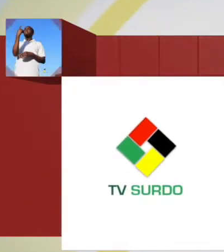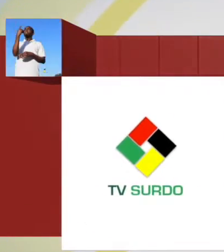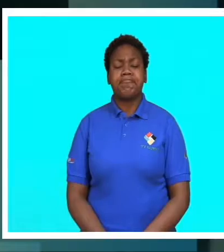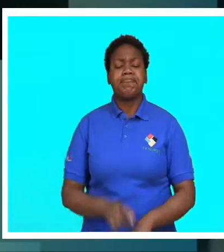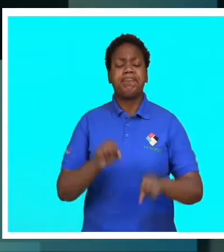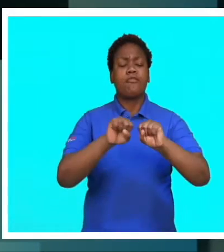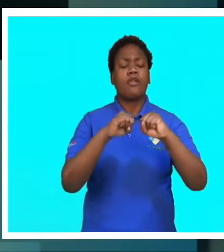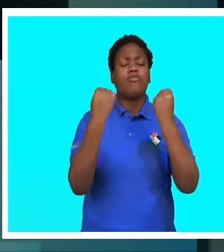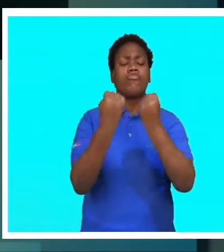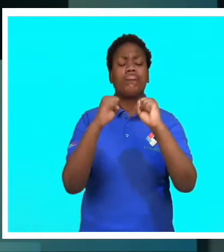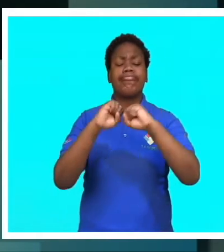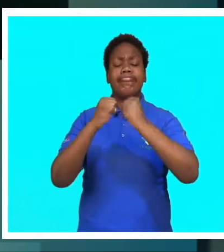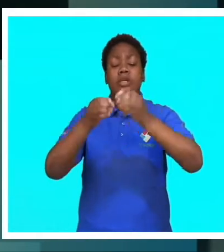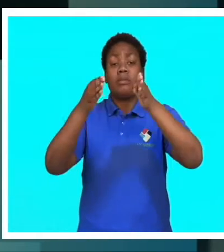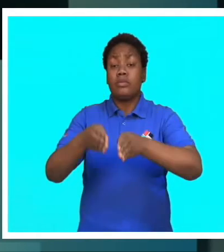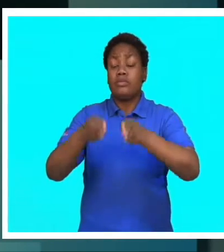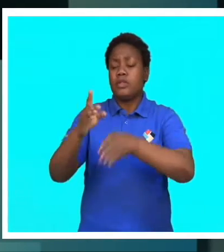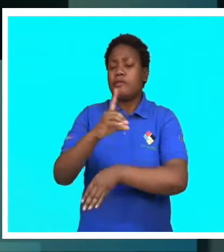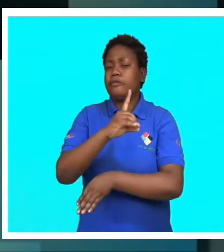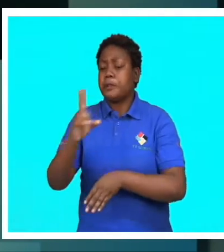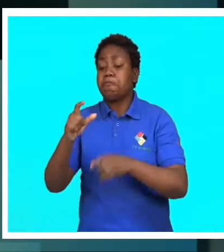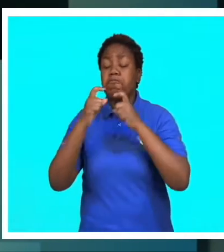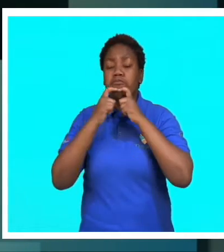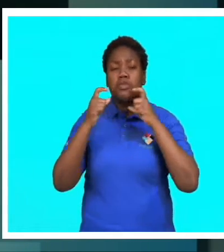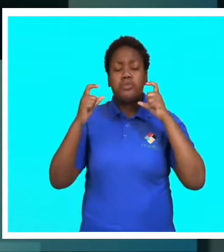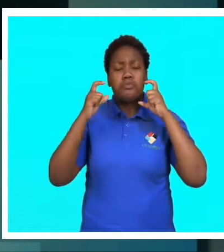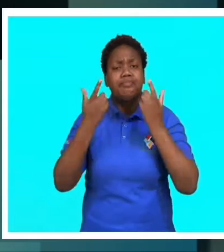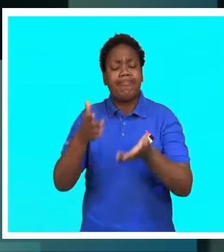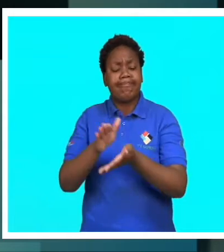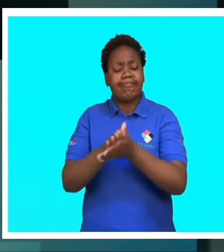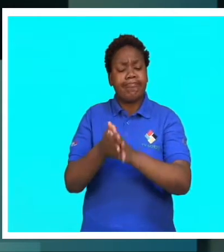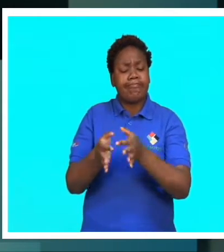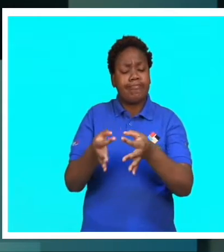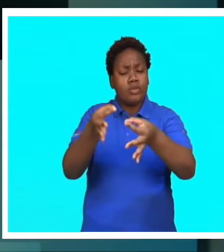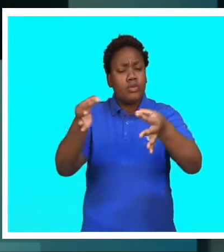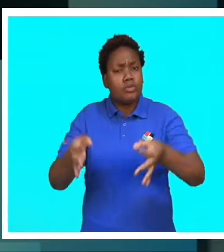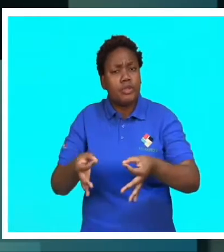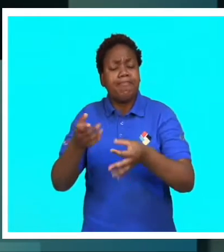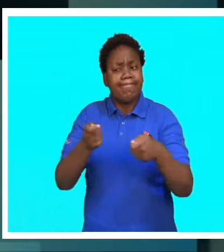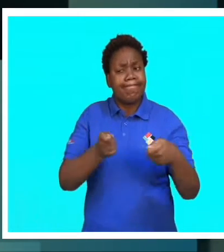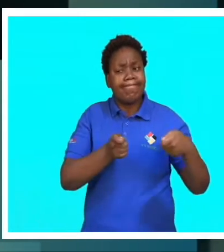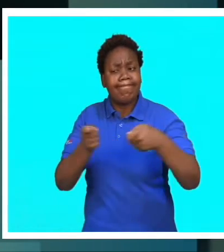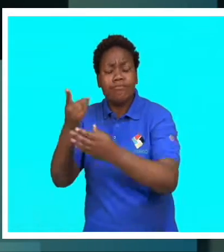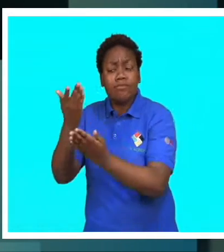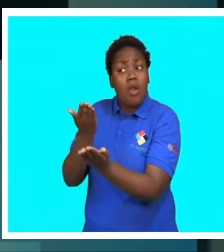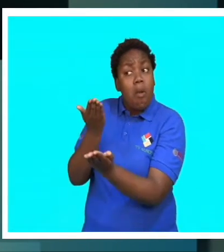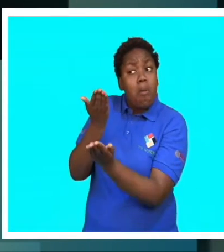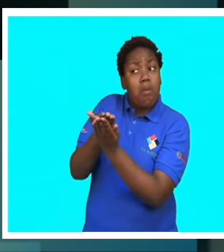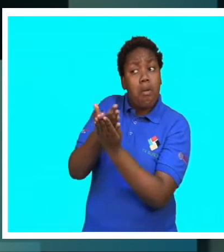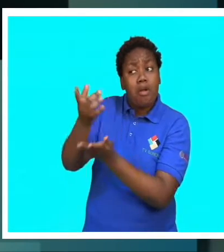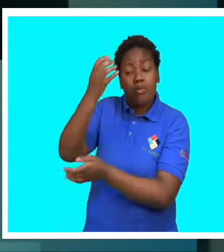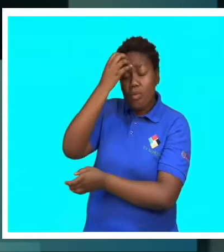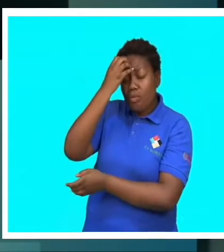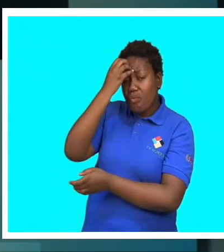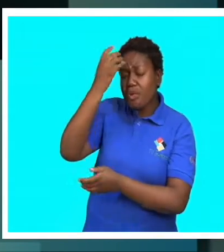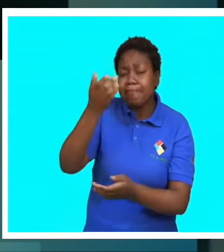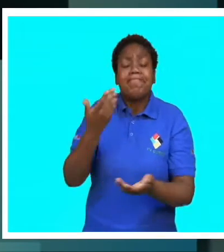As iniciações representativas das pessoas com deficiências e organizações da sociedade civil